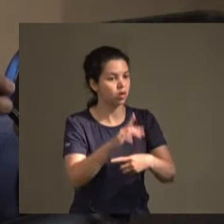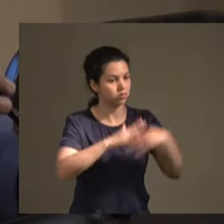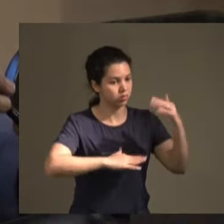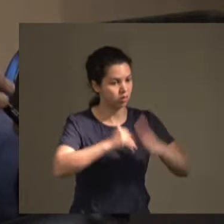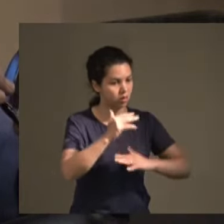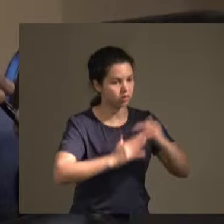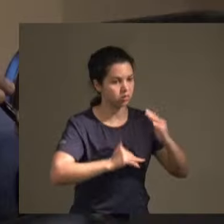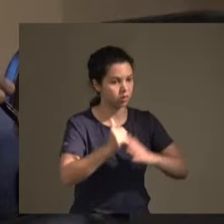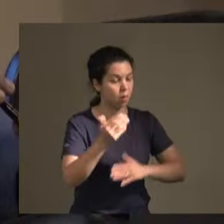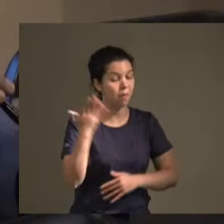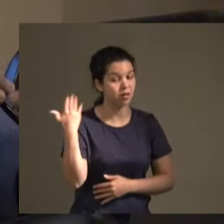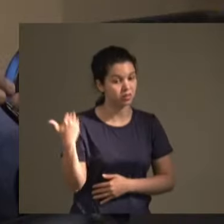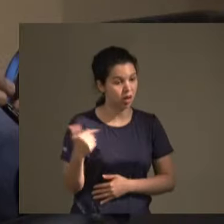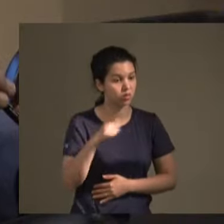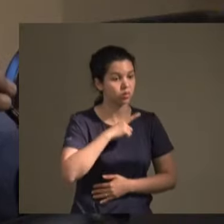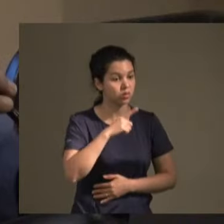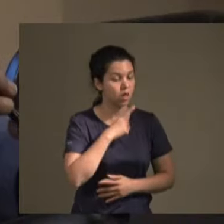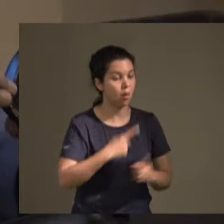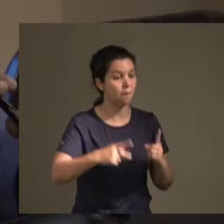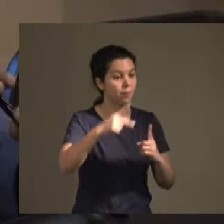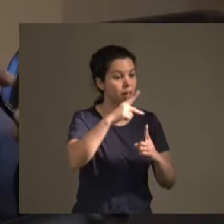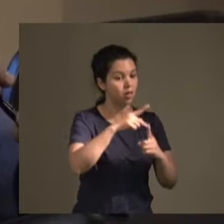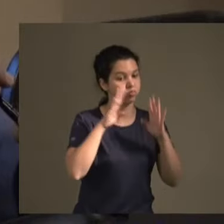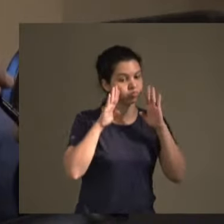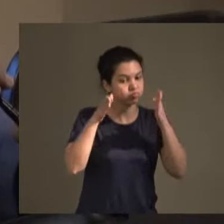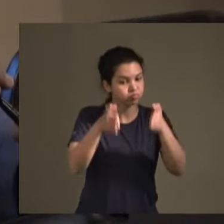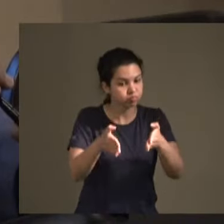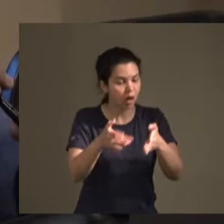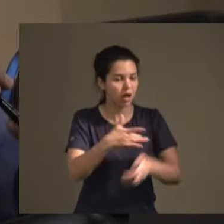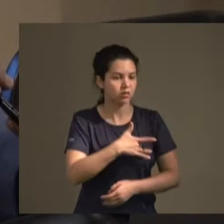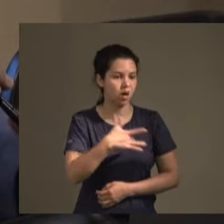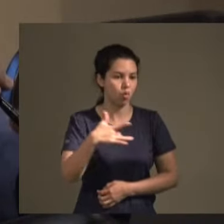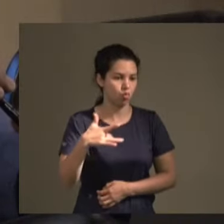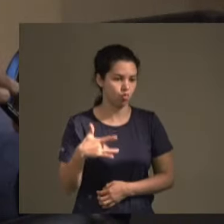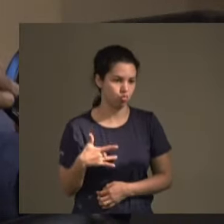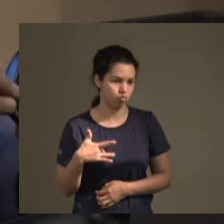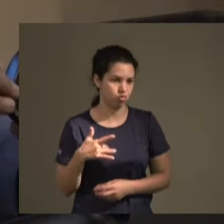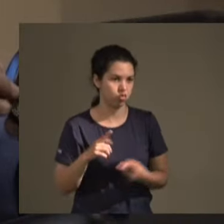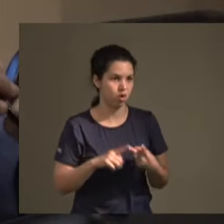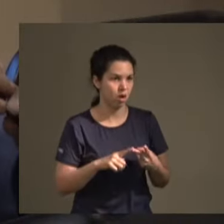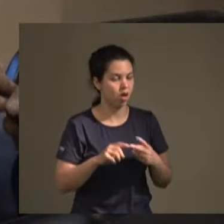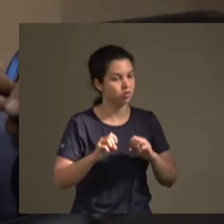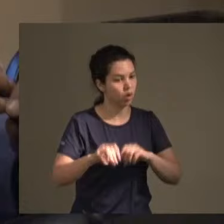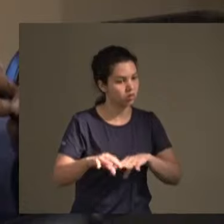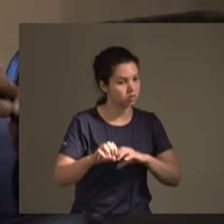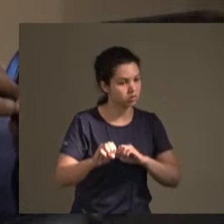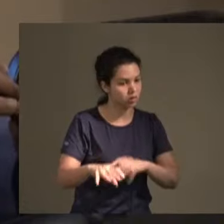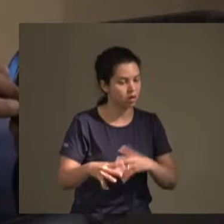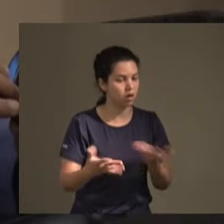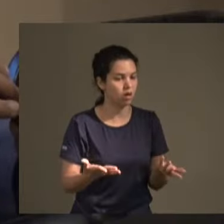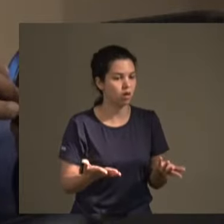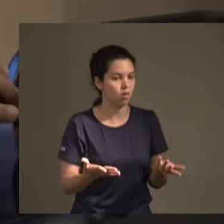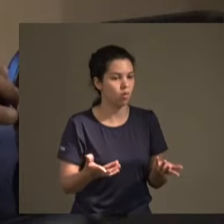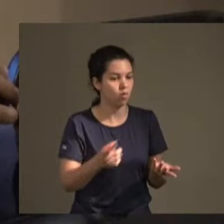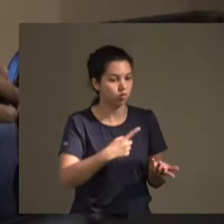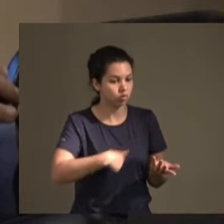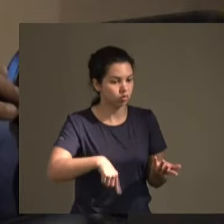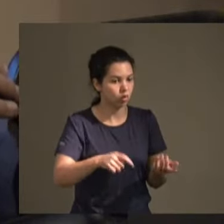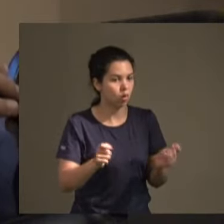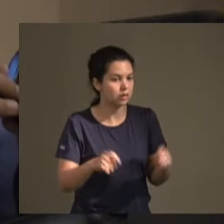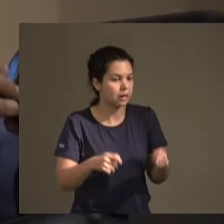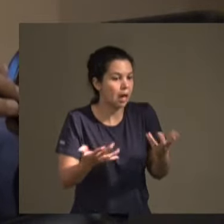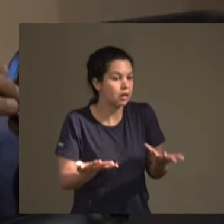mais focado à saúde, então um eixo só da saúde, um só da educação, um só que traria políticas de